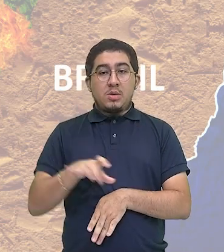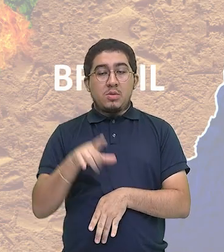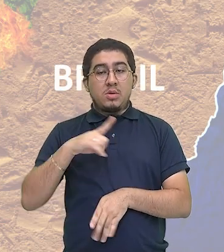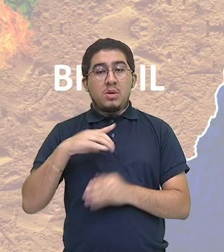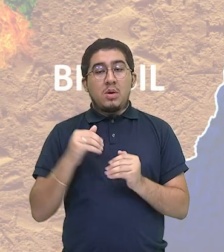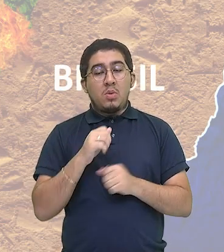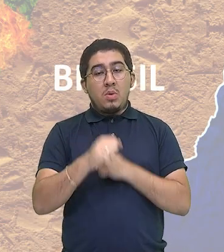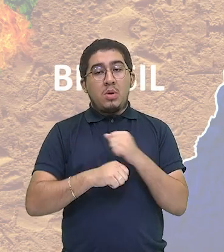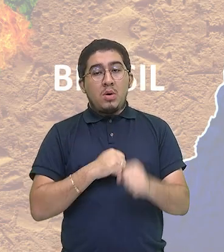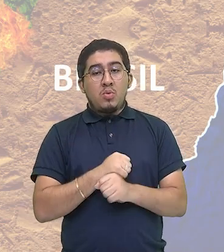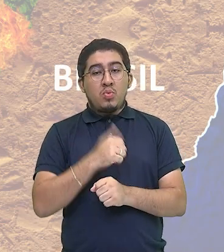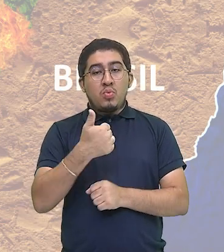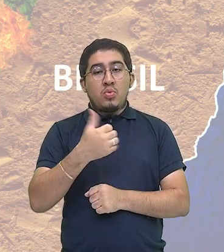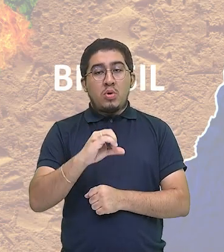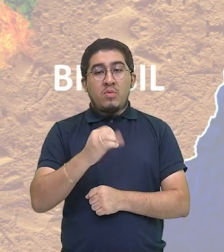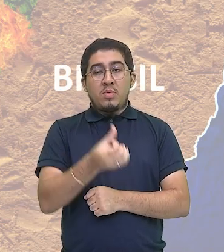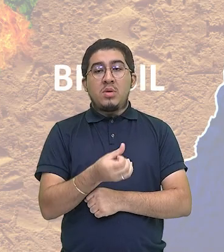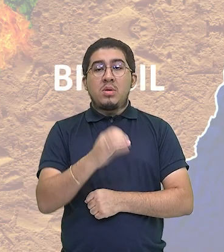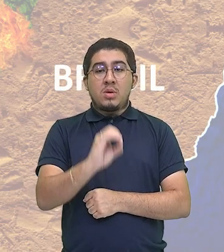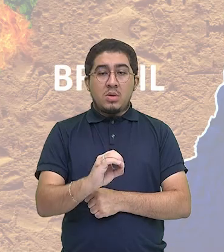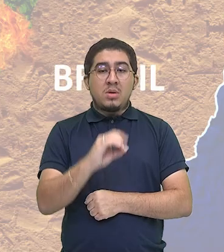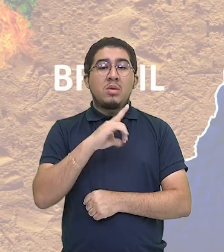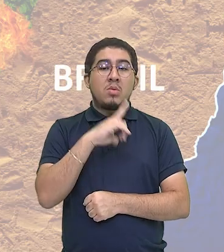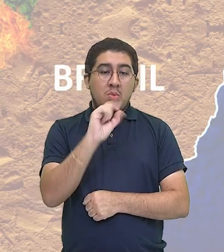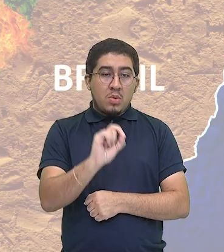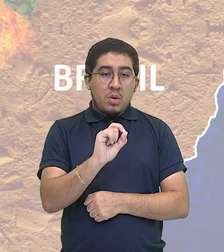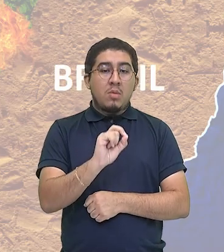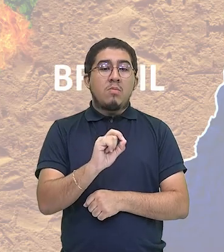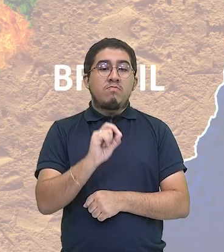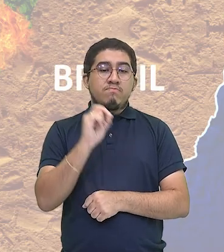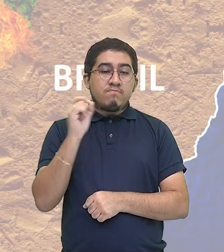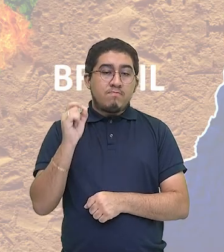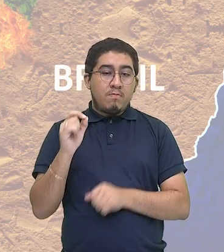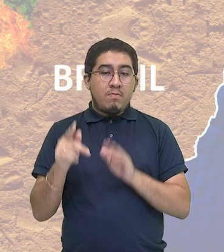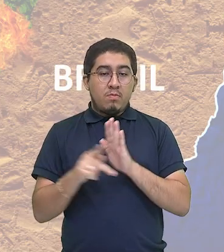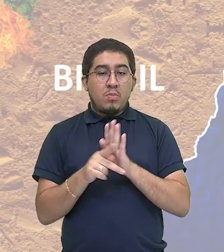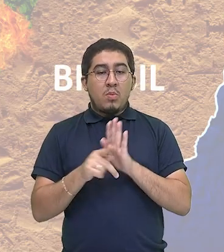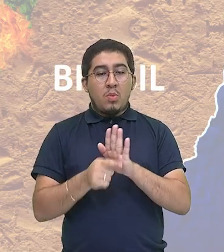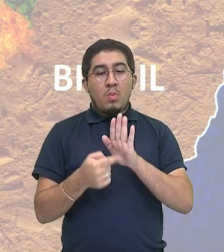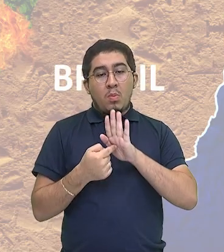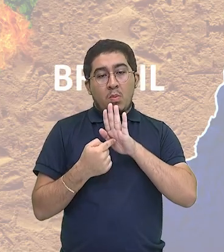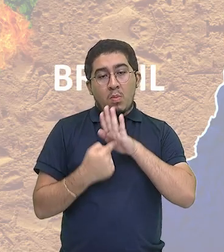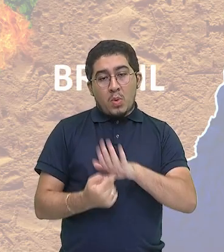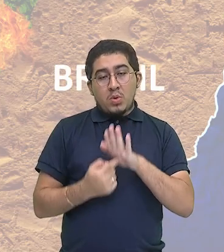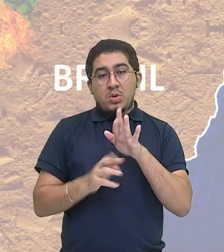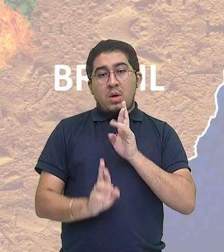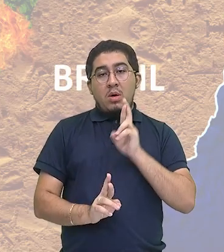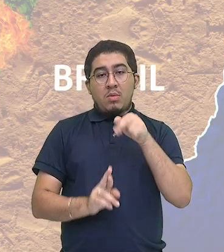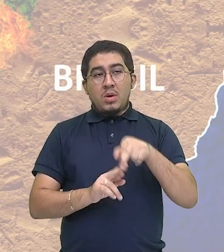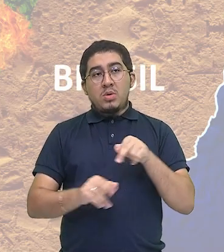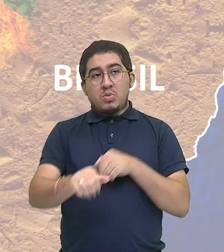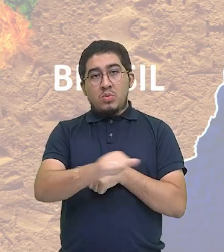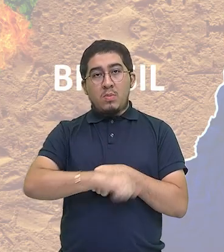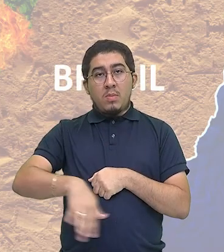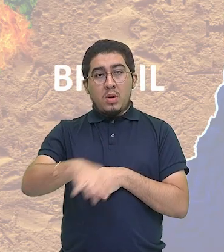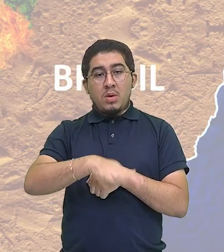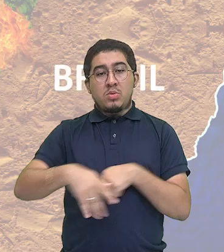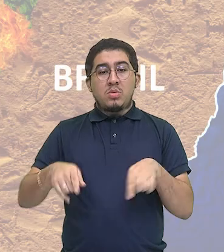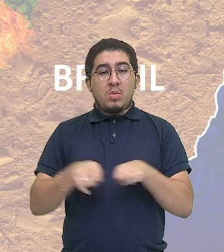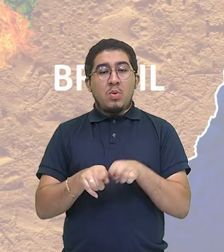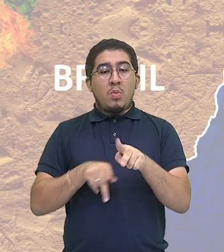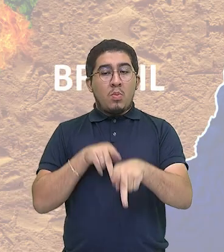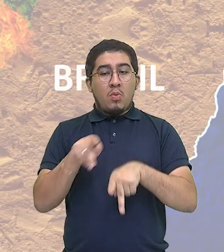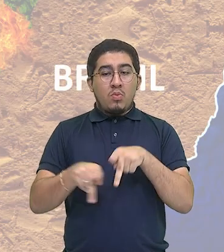de 1960, deixou marcas deletérias sobre o espaço e os